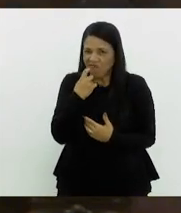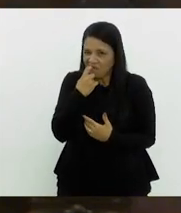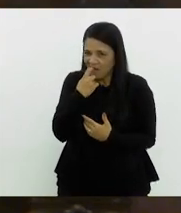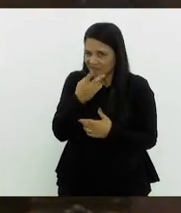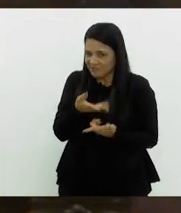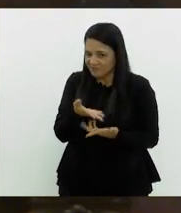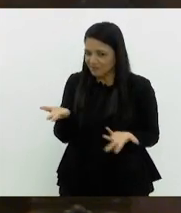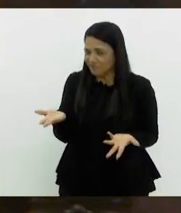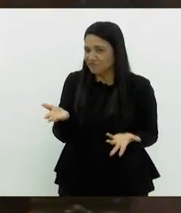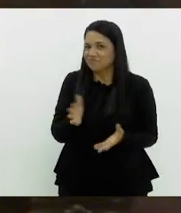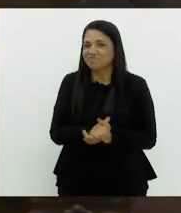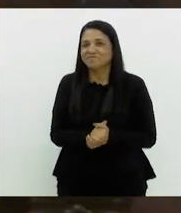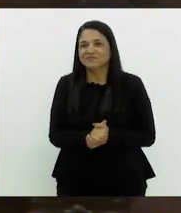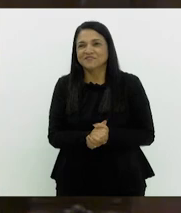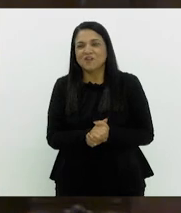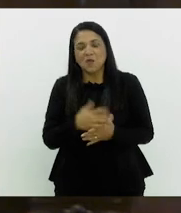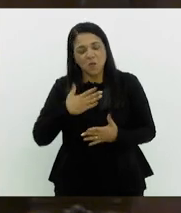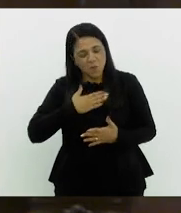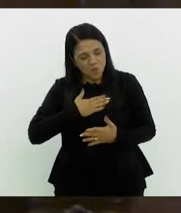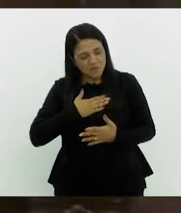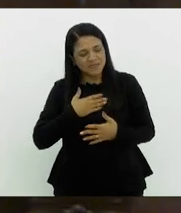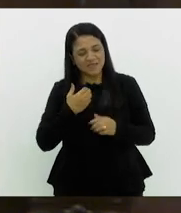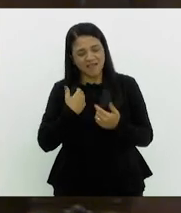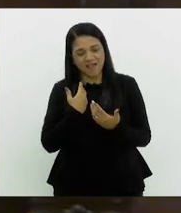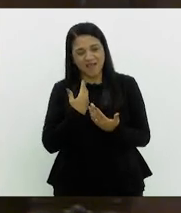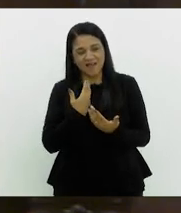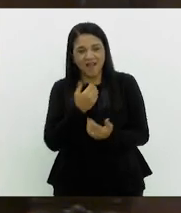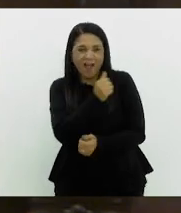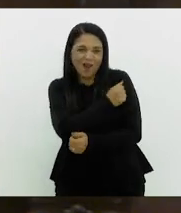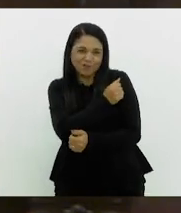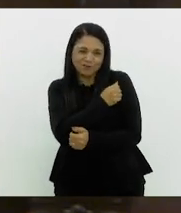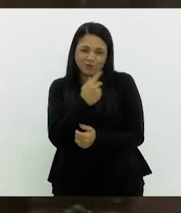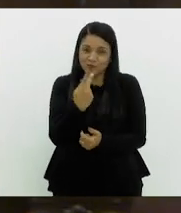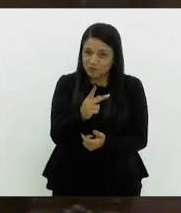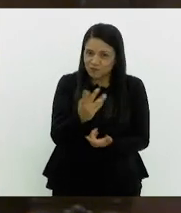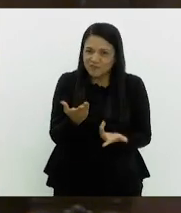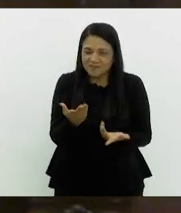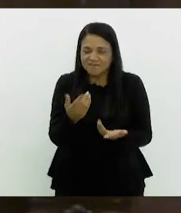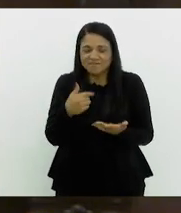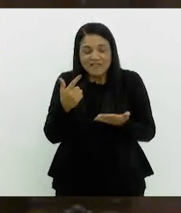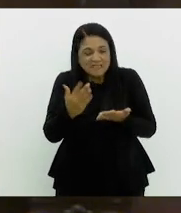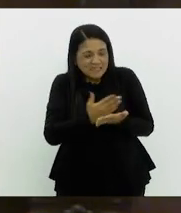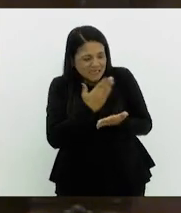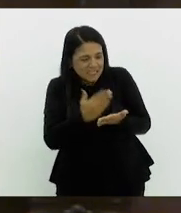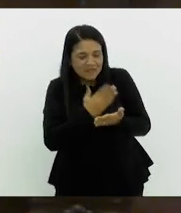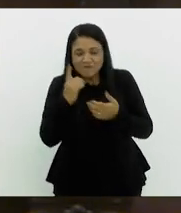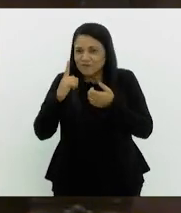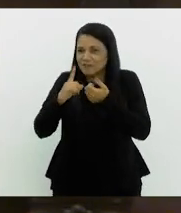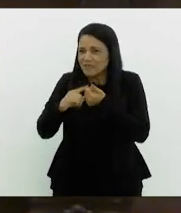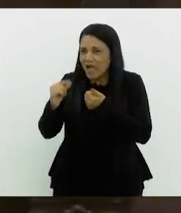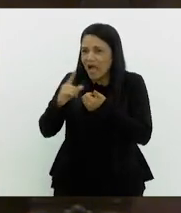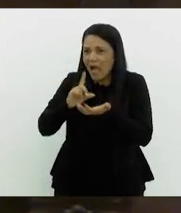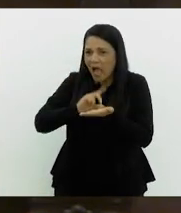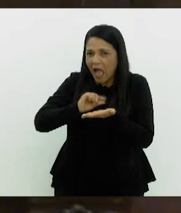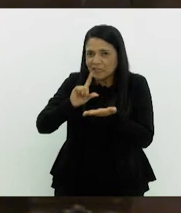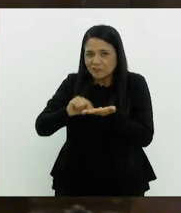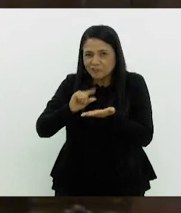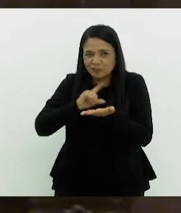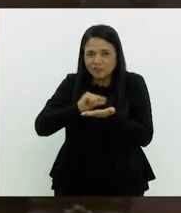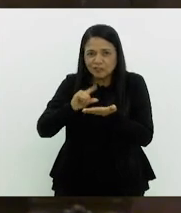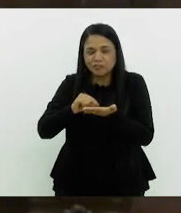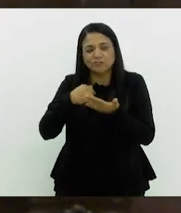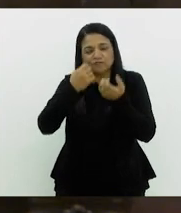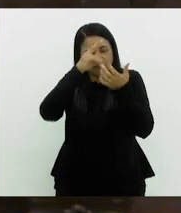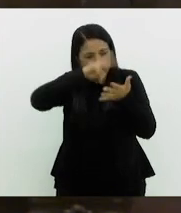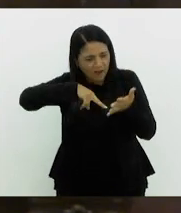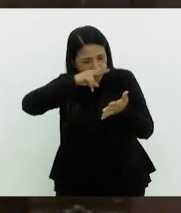gostaria de ser sua aluna, mas os seus livros, os seus artigos, muito nos fortalece, muito